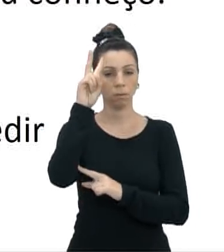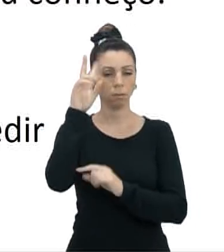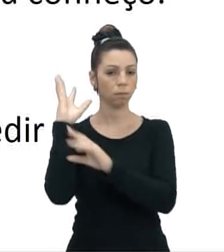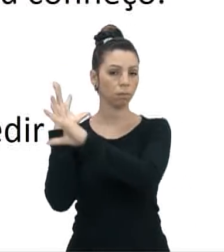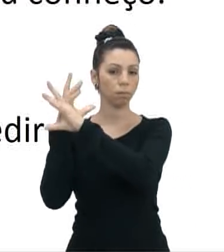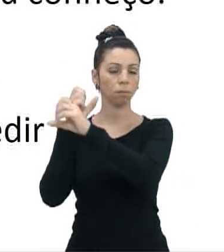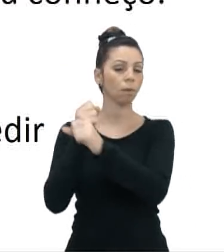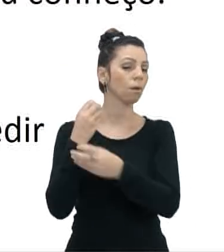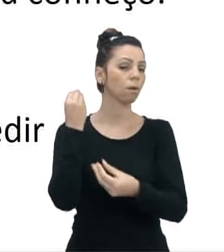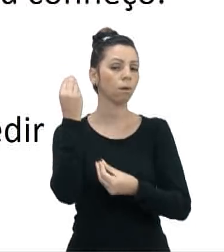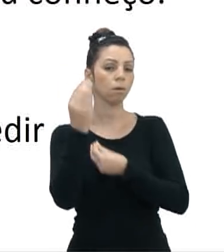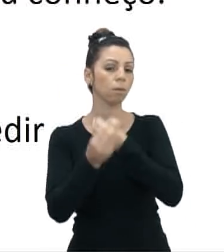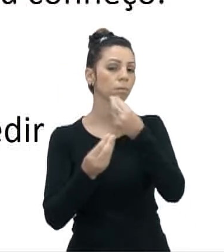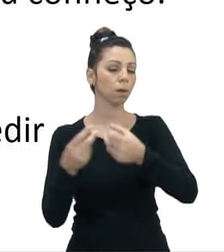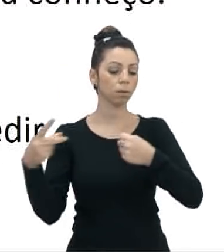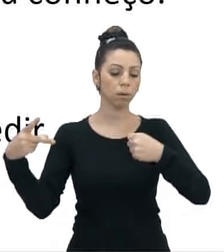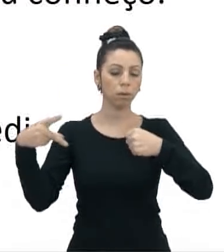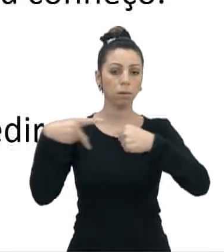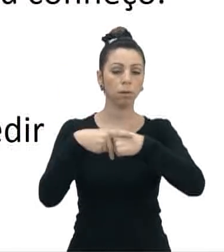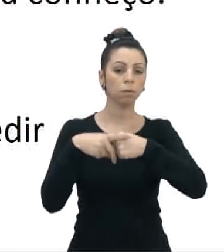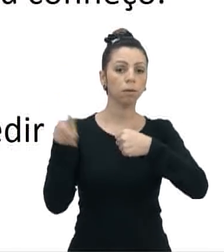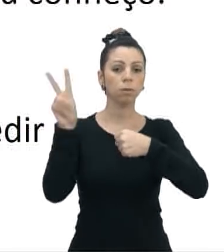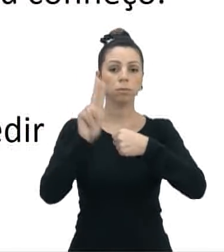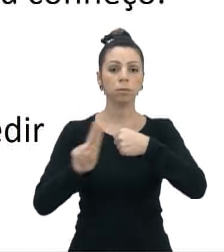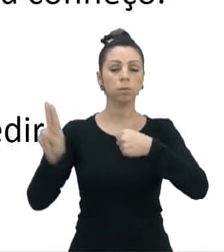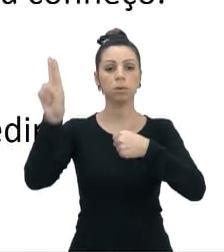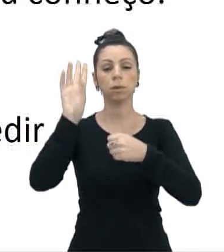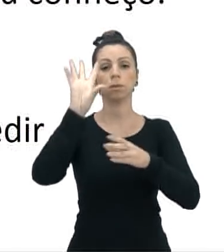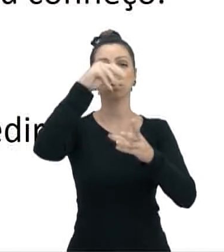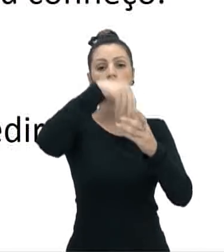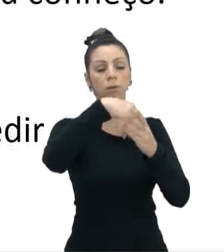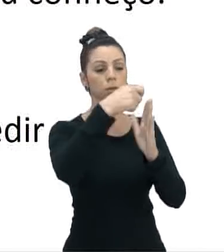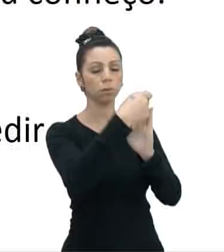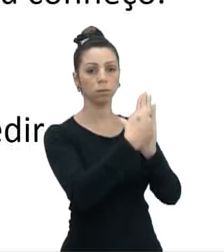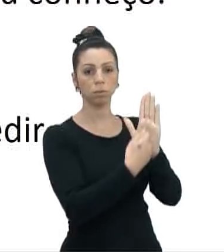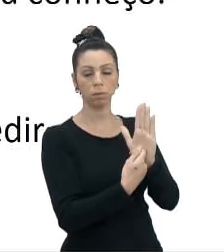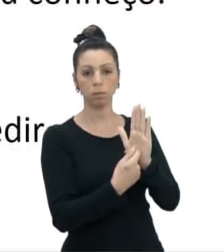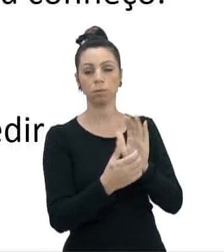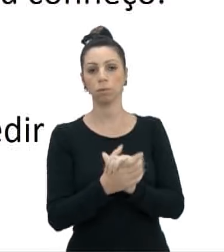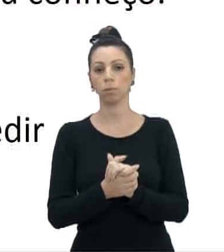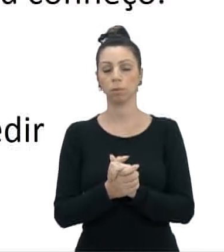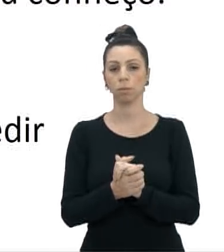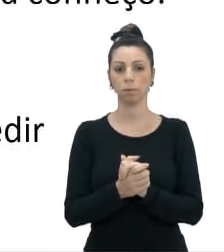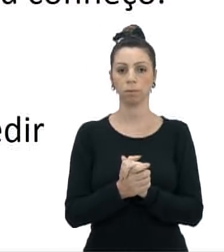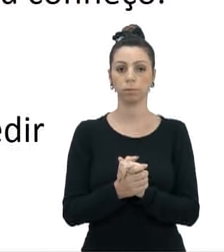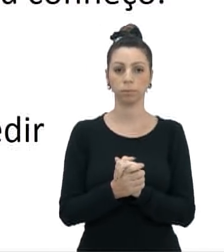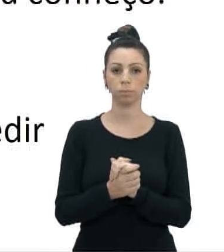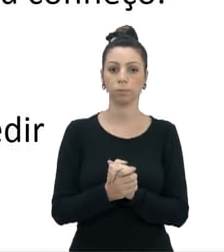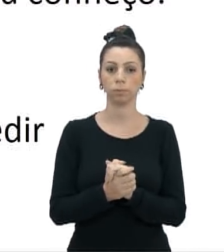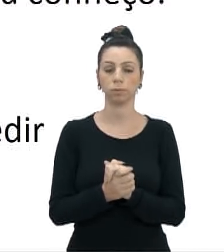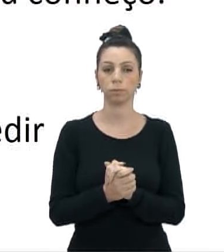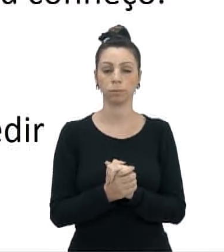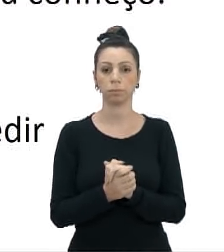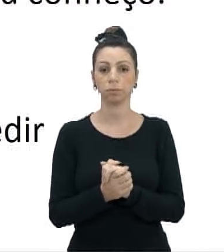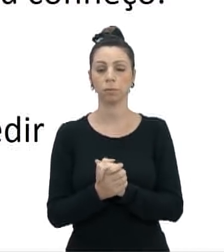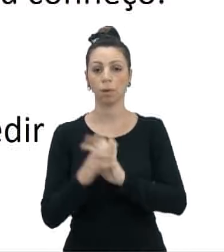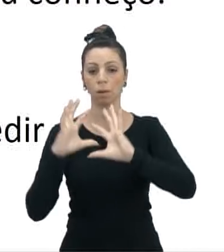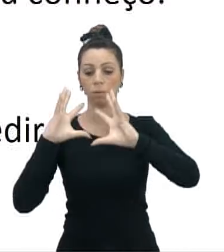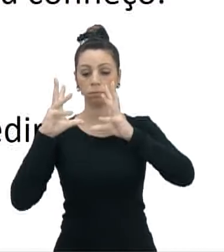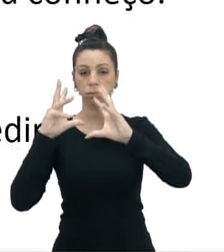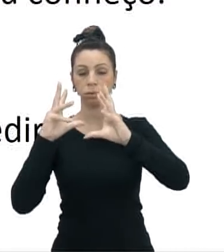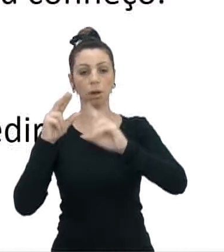relembrar como que os pronomes vão sendo usados aqui. Os pessoais que vocês já conhecem. Vamos lá? Cheguei do